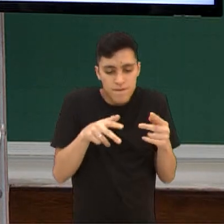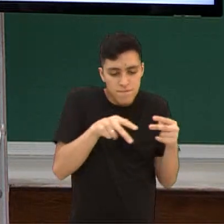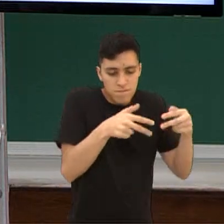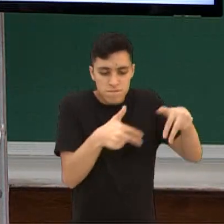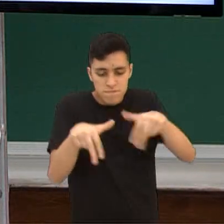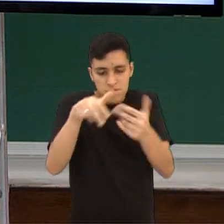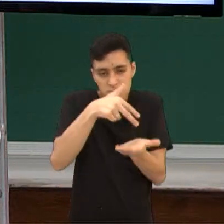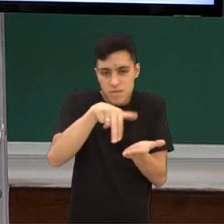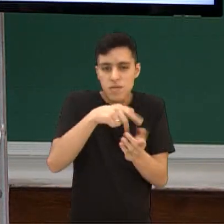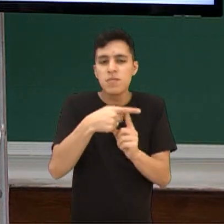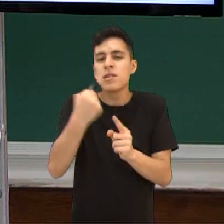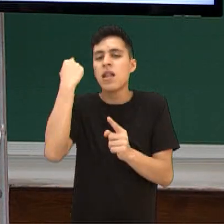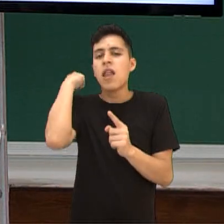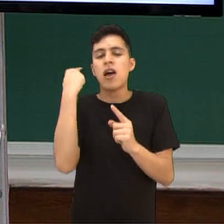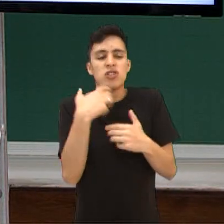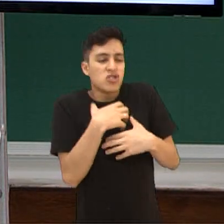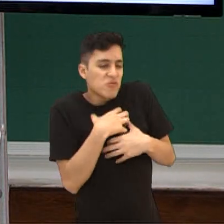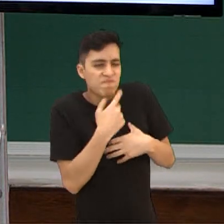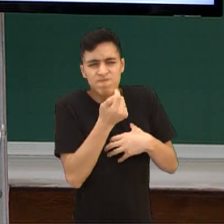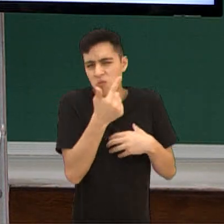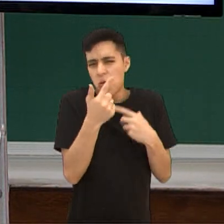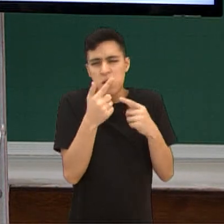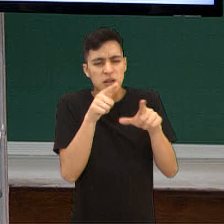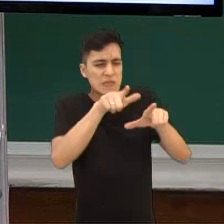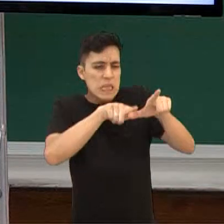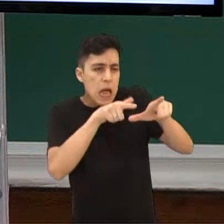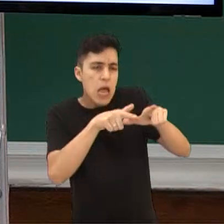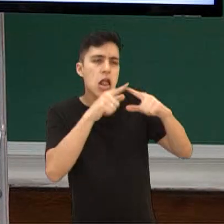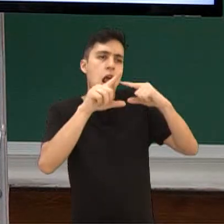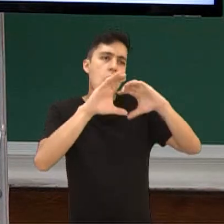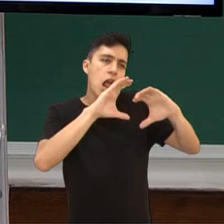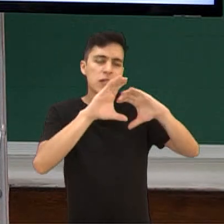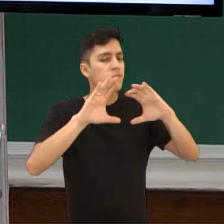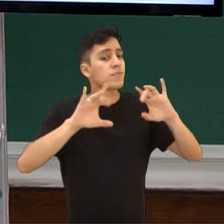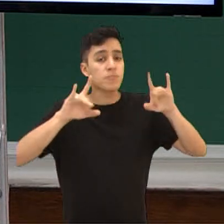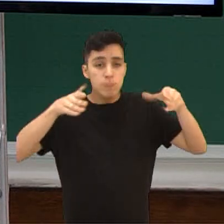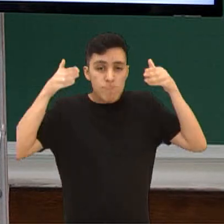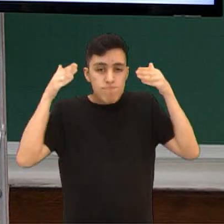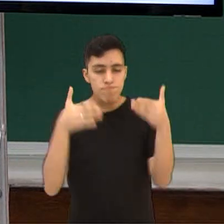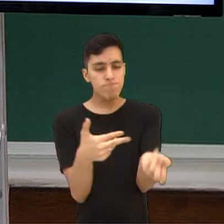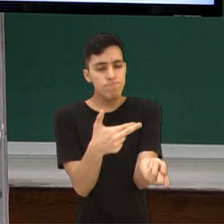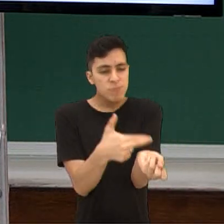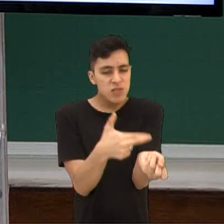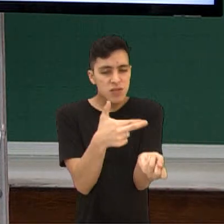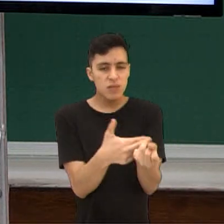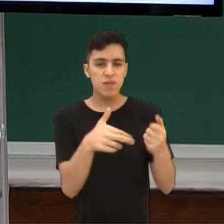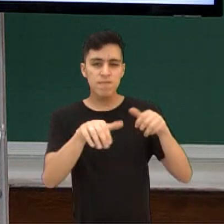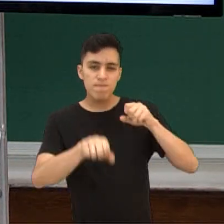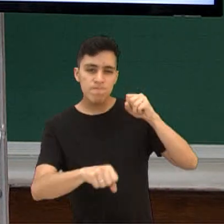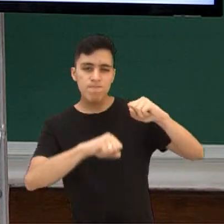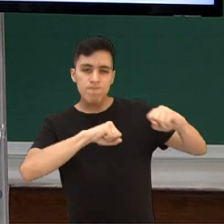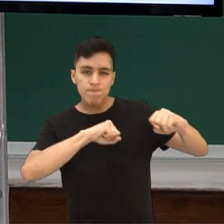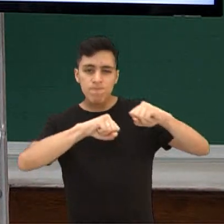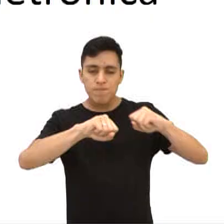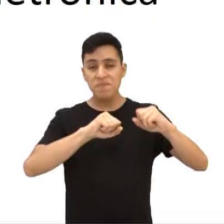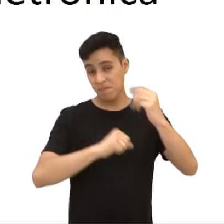é um estilo de música que pouco tem letra, né? É muito mais focado por essa parte das batidas,